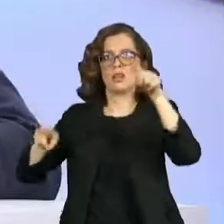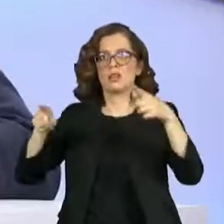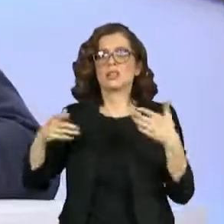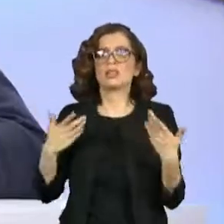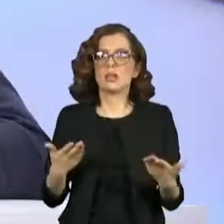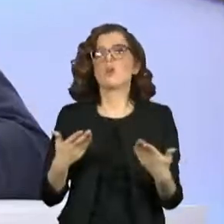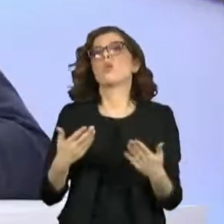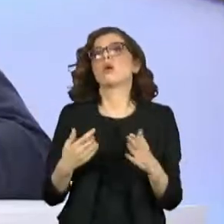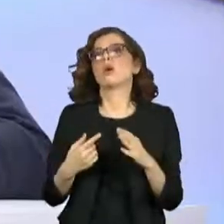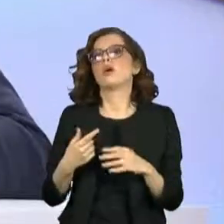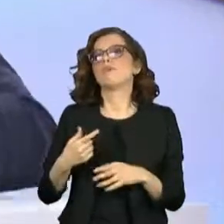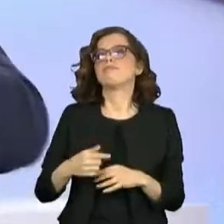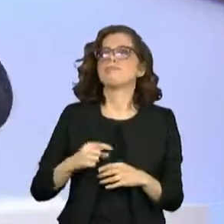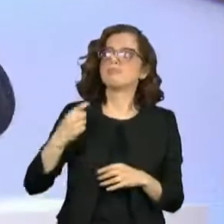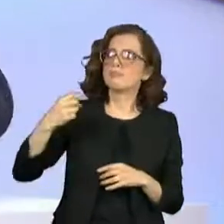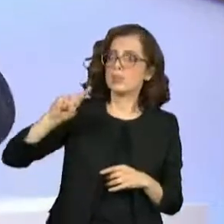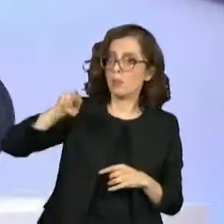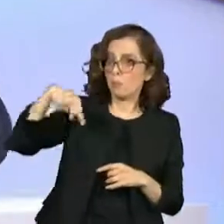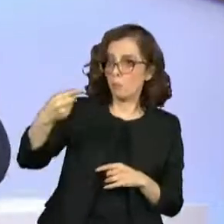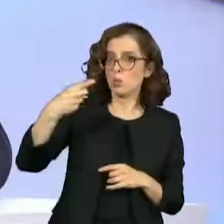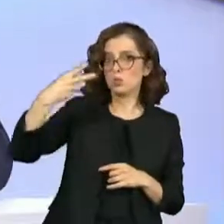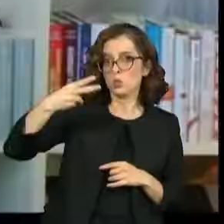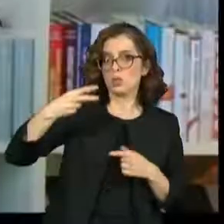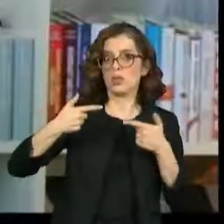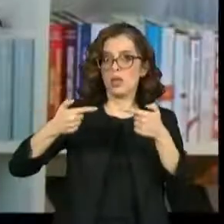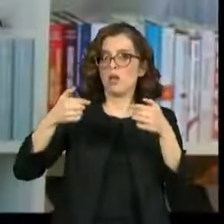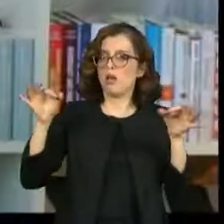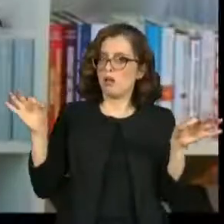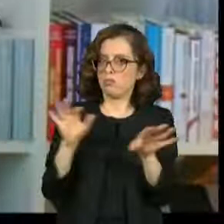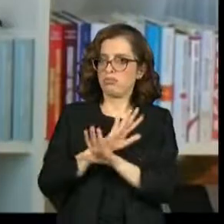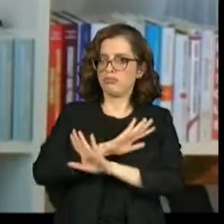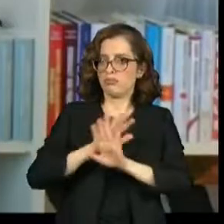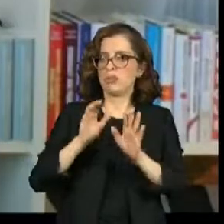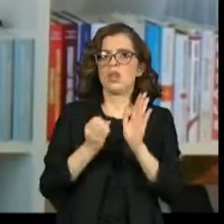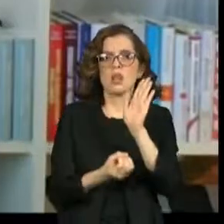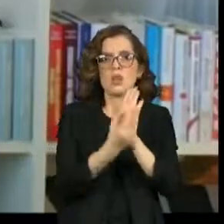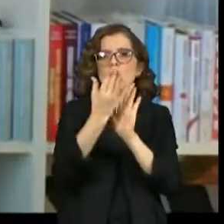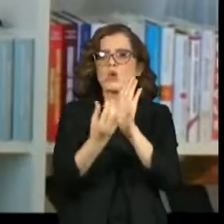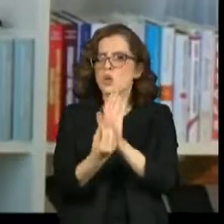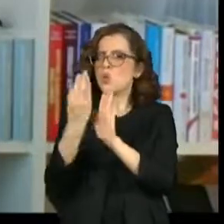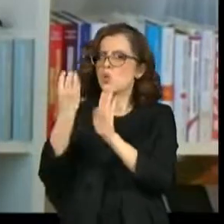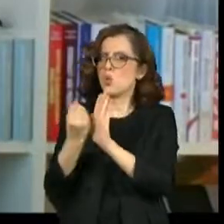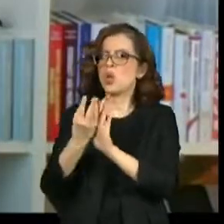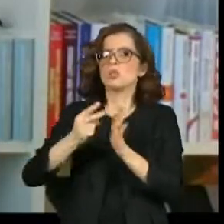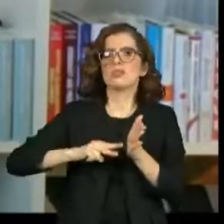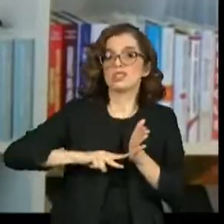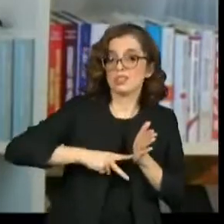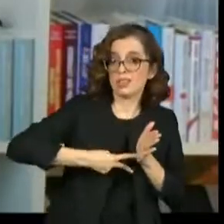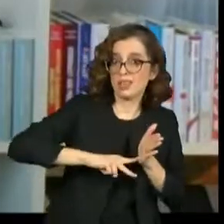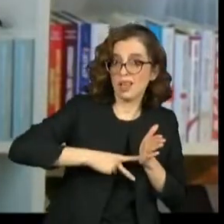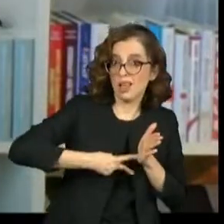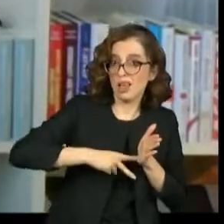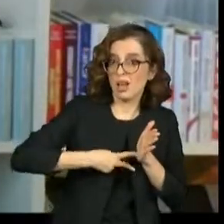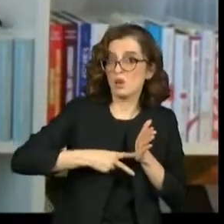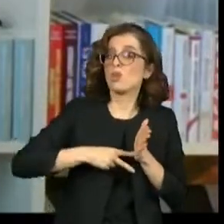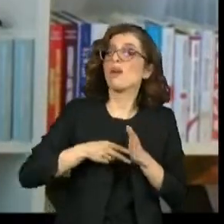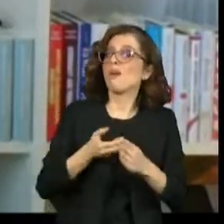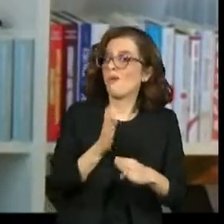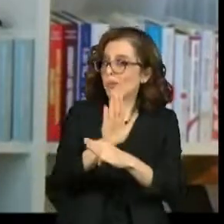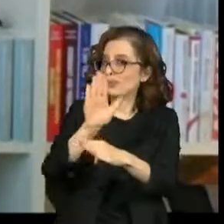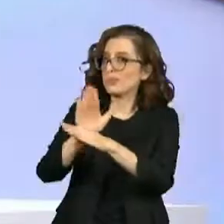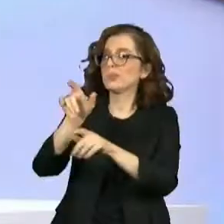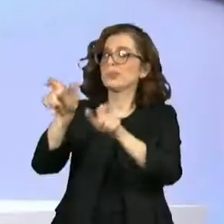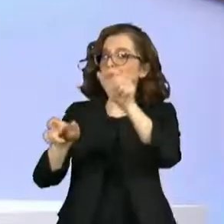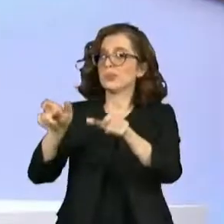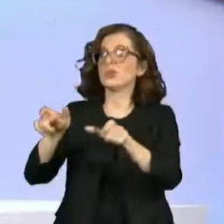você tinha sindicatos fortes, que ajudaram a bancar e a manter e a caminhar na direção do novo estado de bem-estar